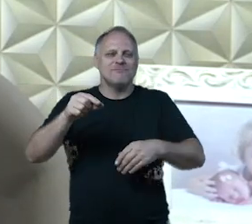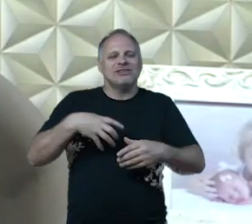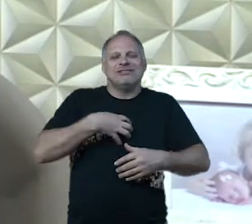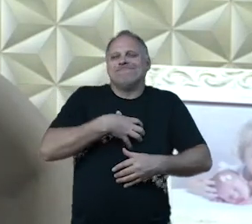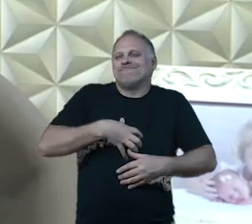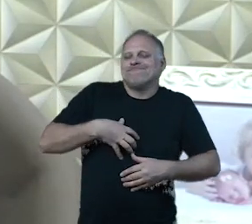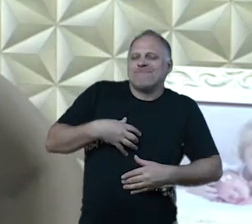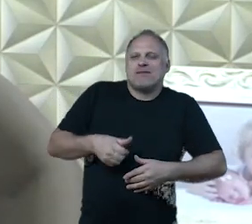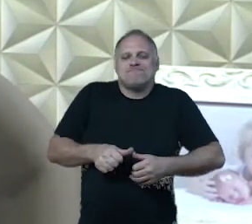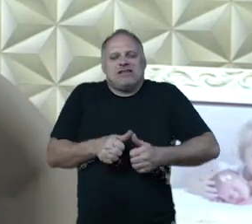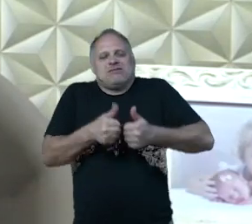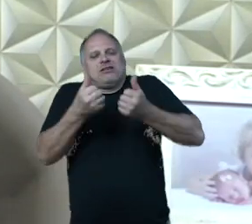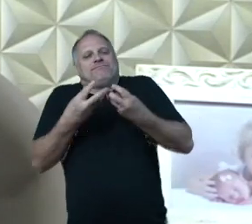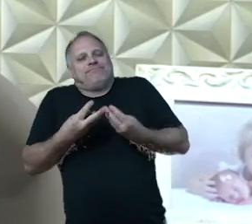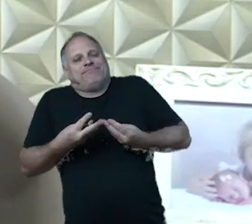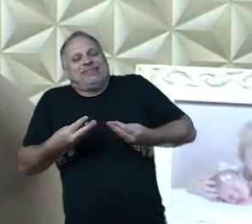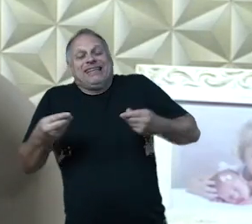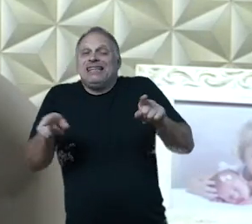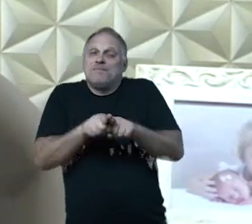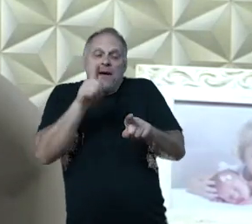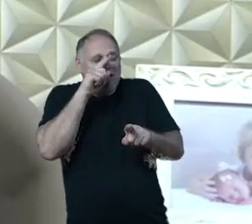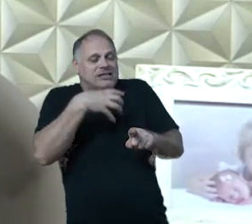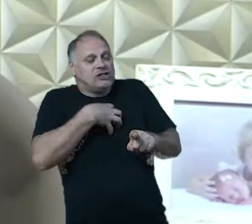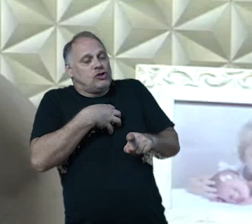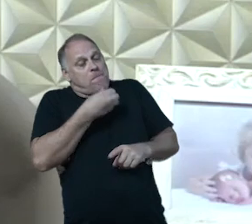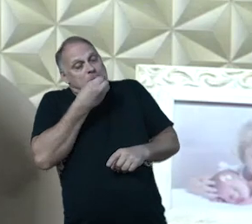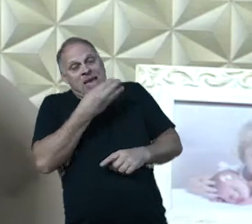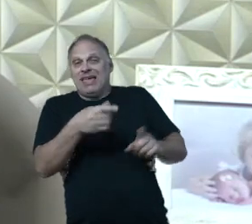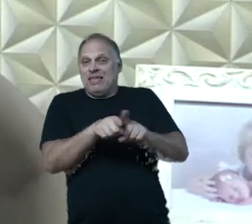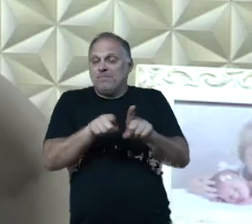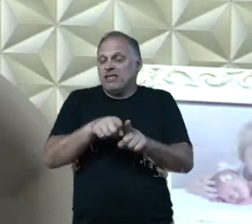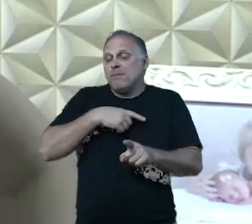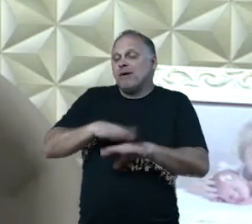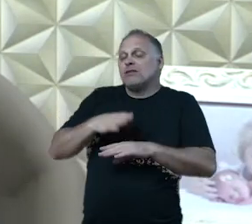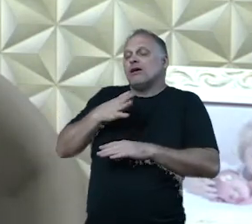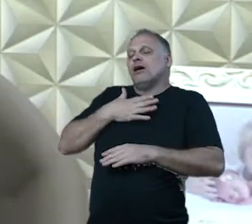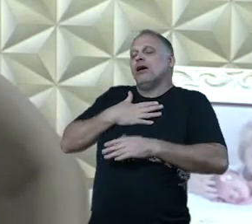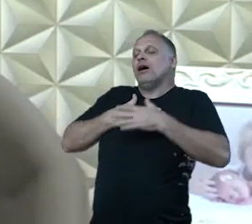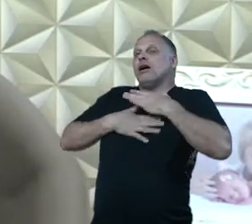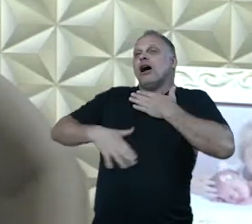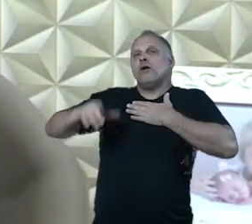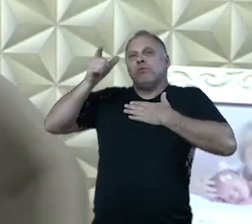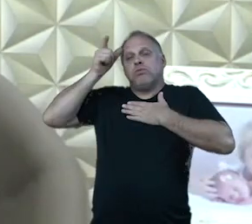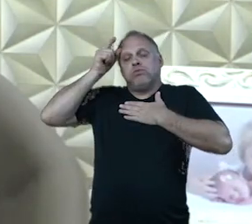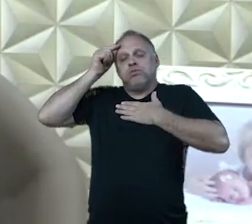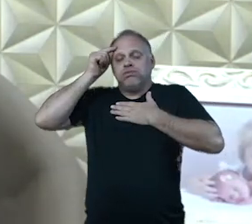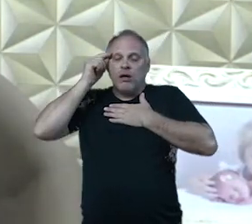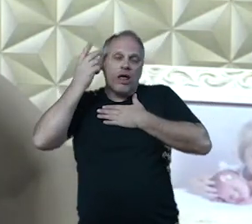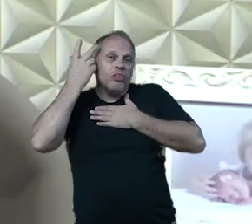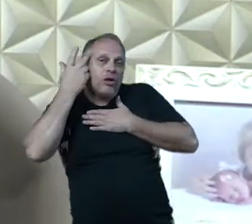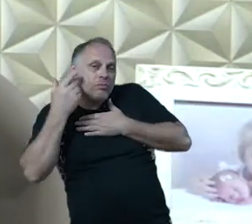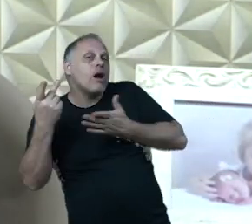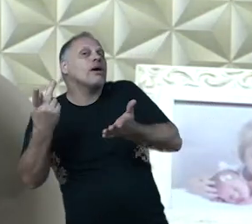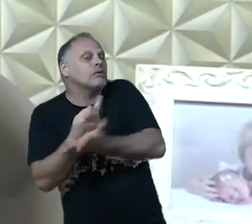também é deixar a família à vontade e trazer uma tranquilidade para isso, de um entendimento de que isso é normal, de